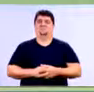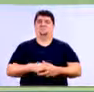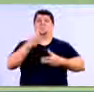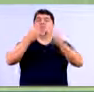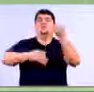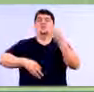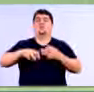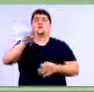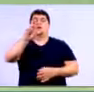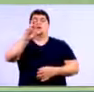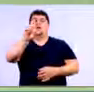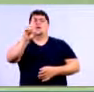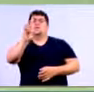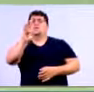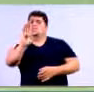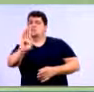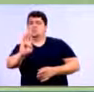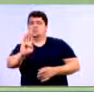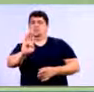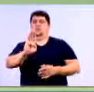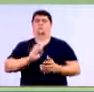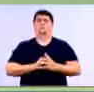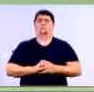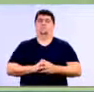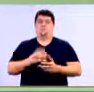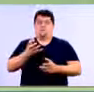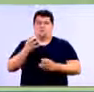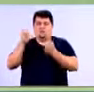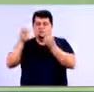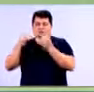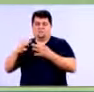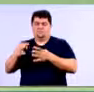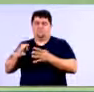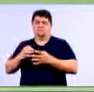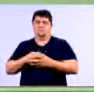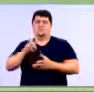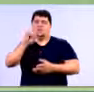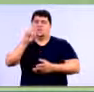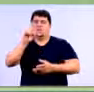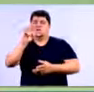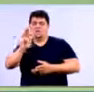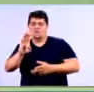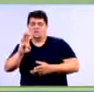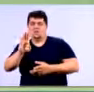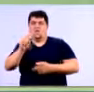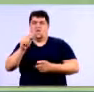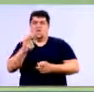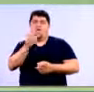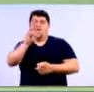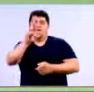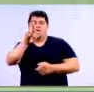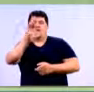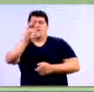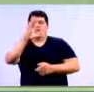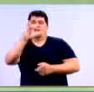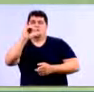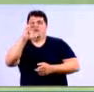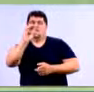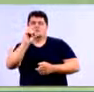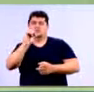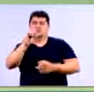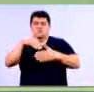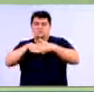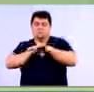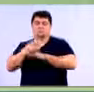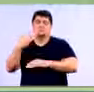do RDB? Isso. Quer comentar, Denise? Então, o RDB é Recibo de Depósito Bancário. O que ele significa,